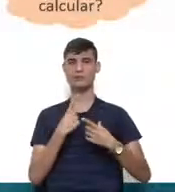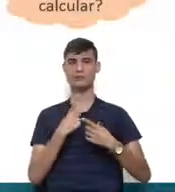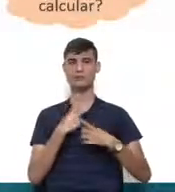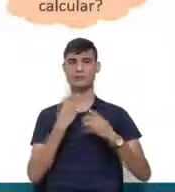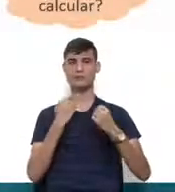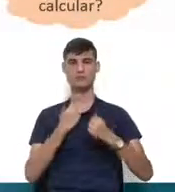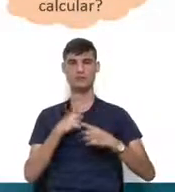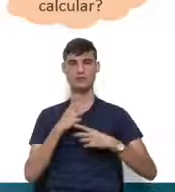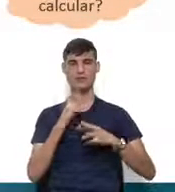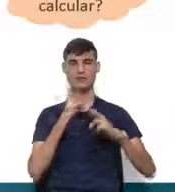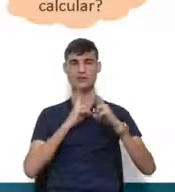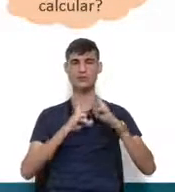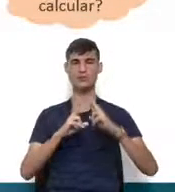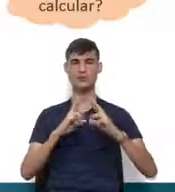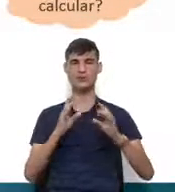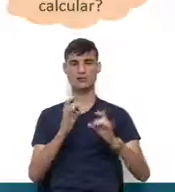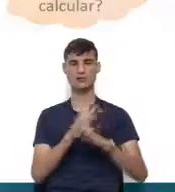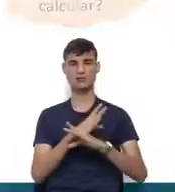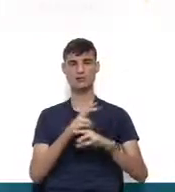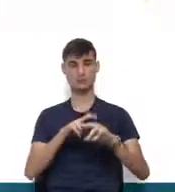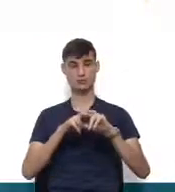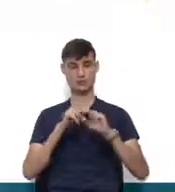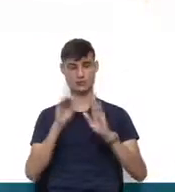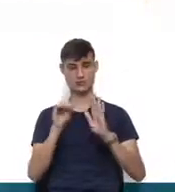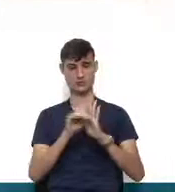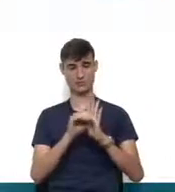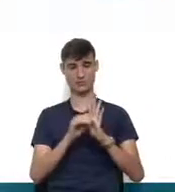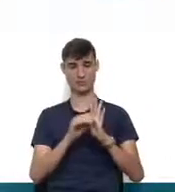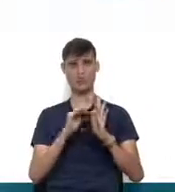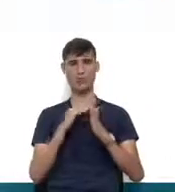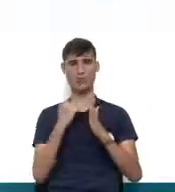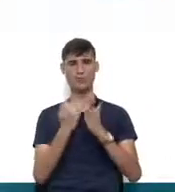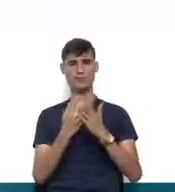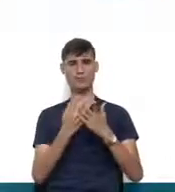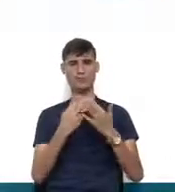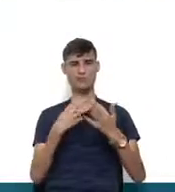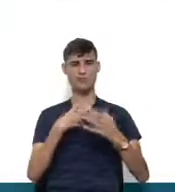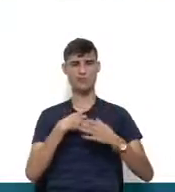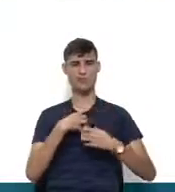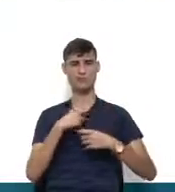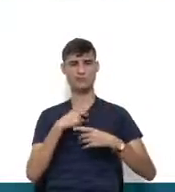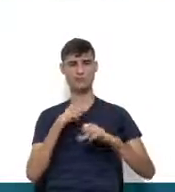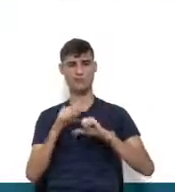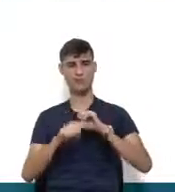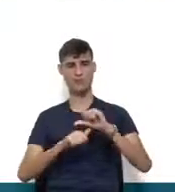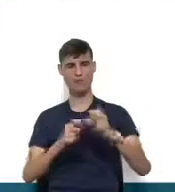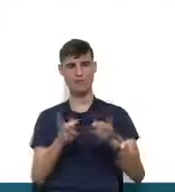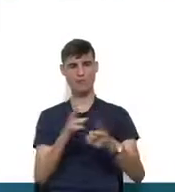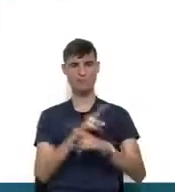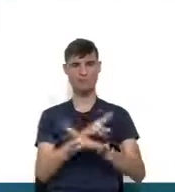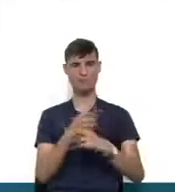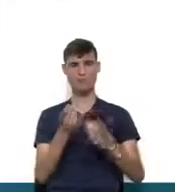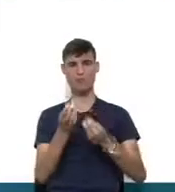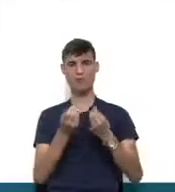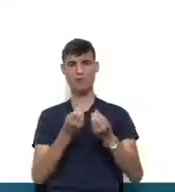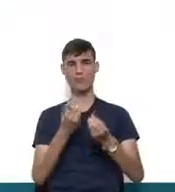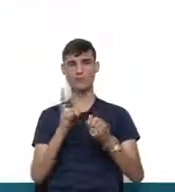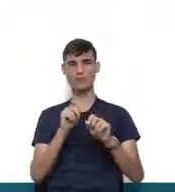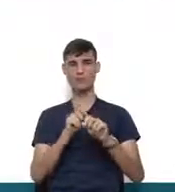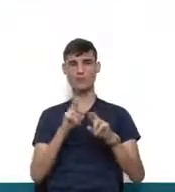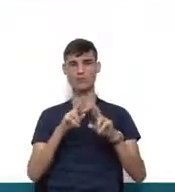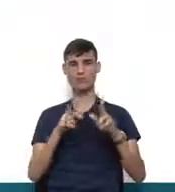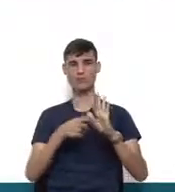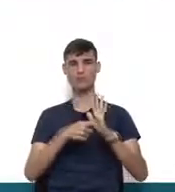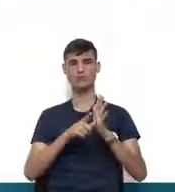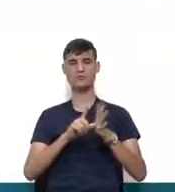chegar naquele resultado? Então, aplicando todas as partes, né? Fazendo mudança de variável, igual a gente fez na situação